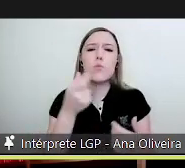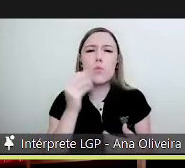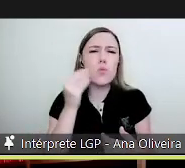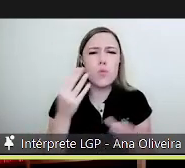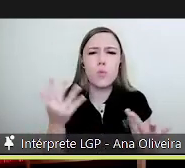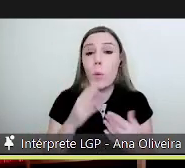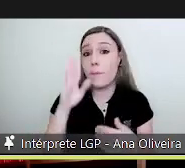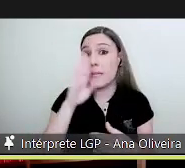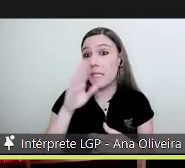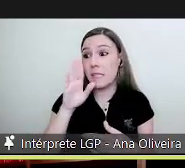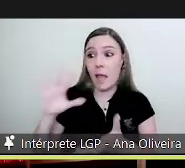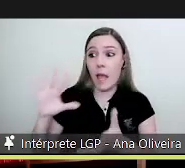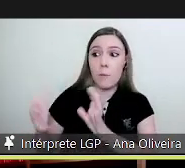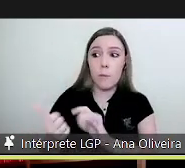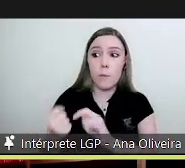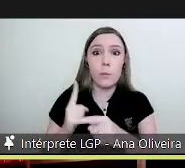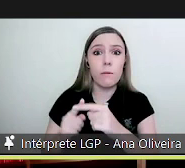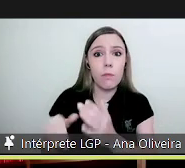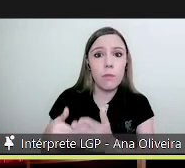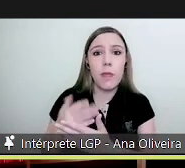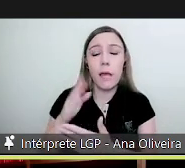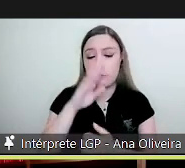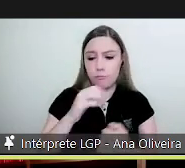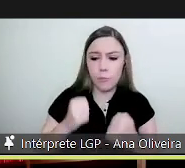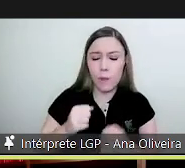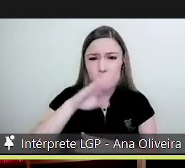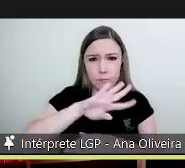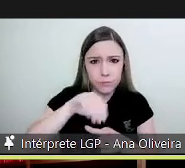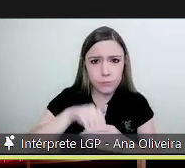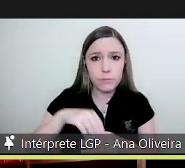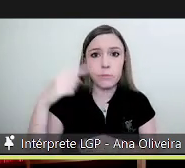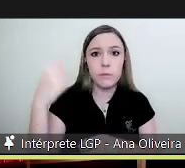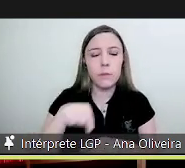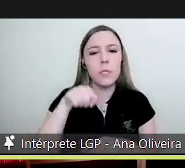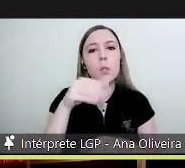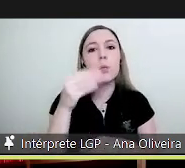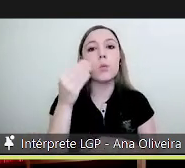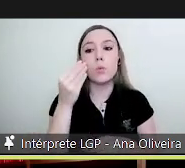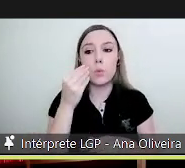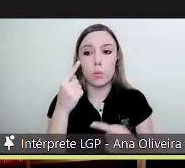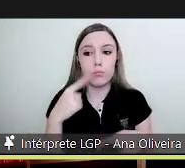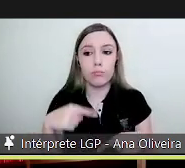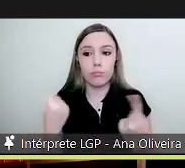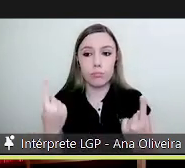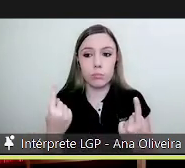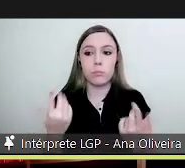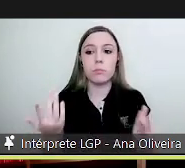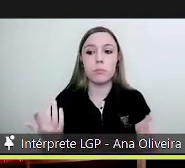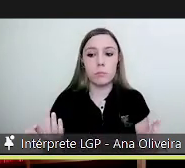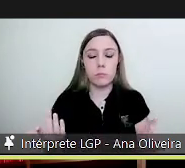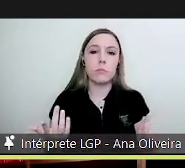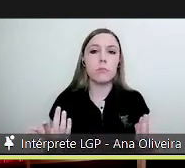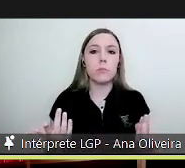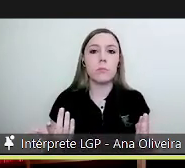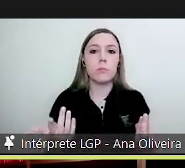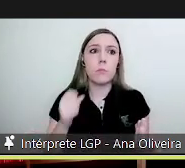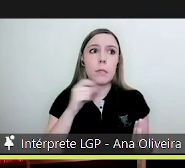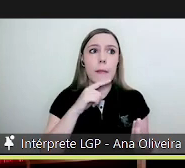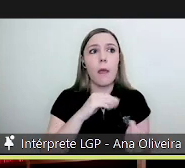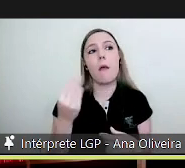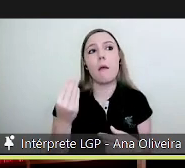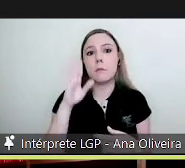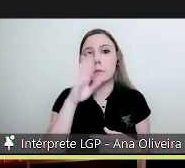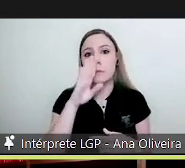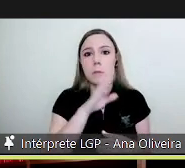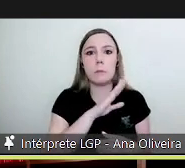forem resilientes, se forem inclusíveis, e isso desdobra-se designadamente em permitir o acesso